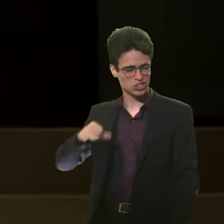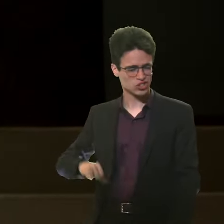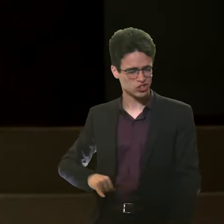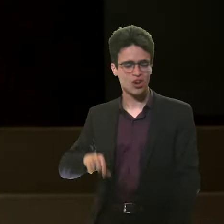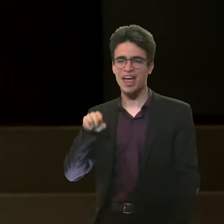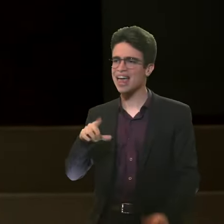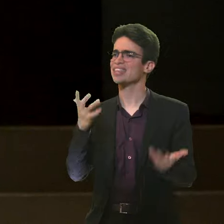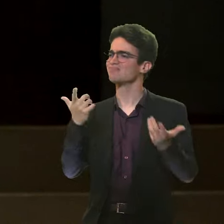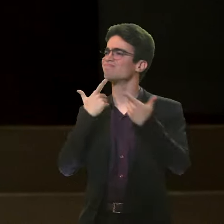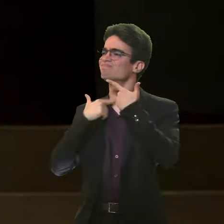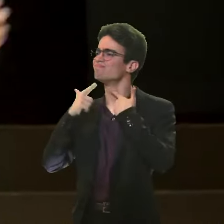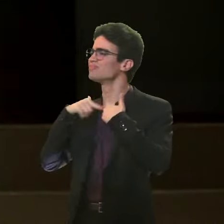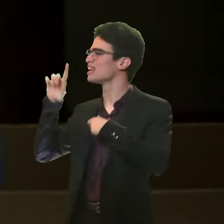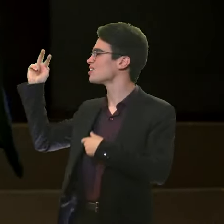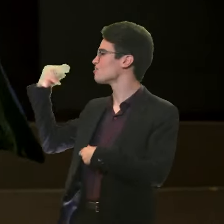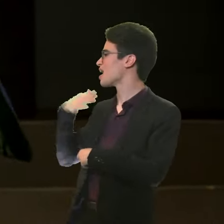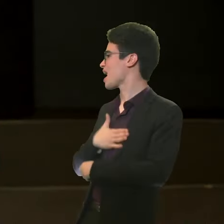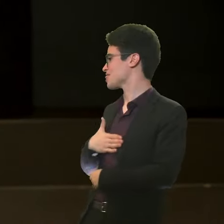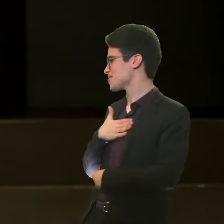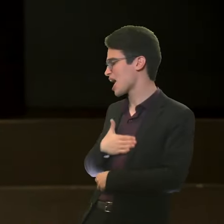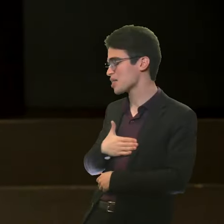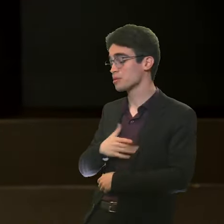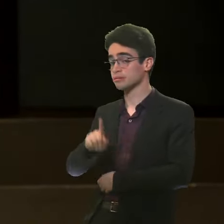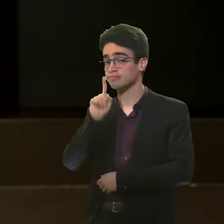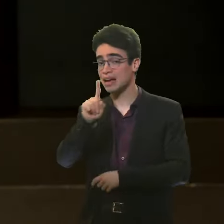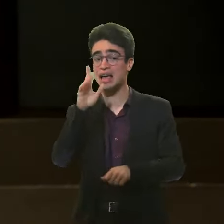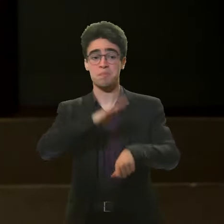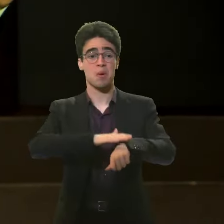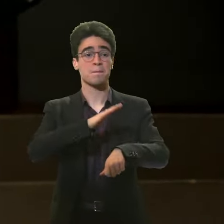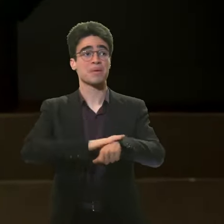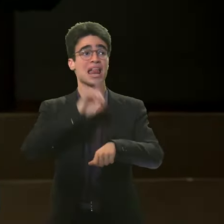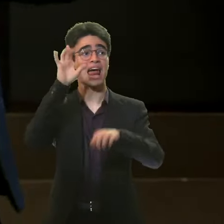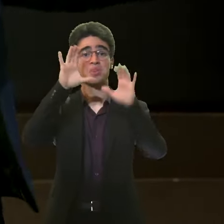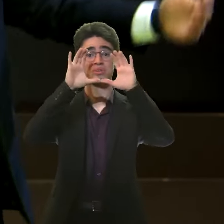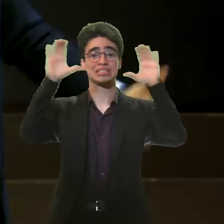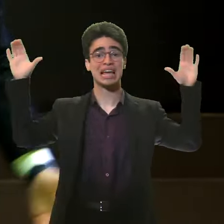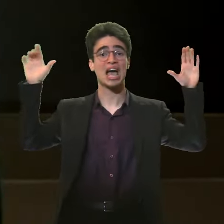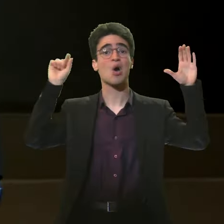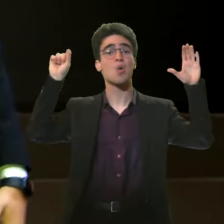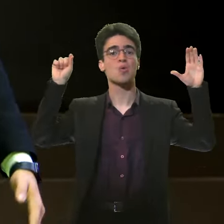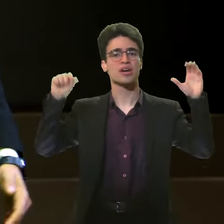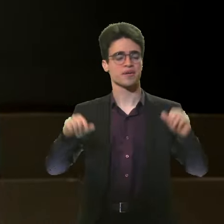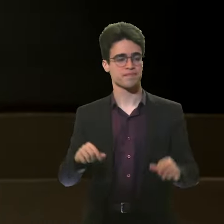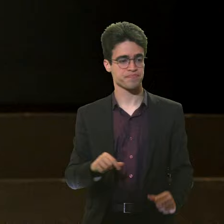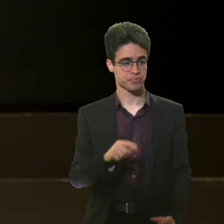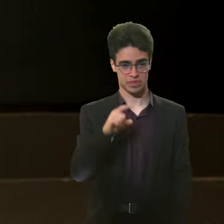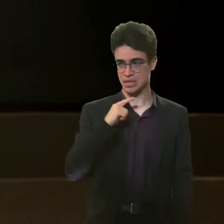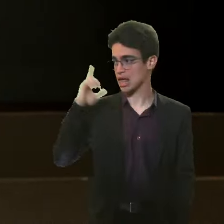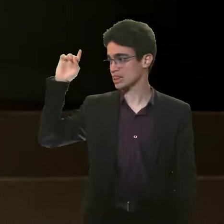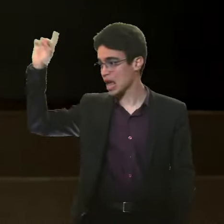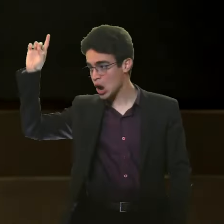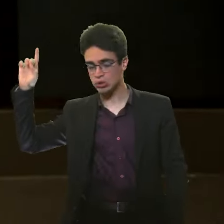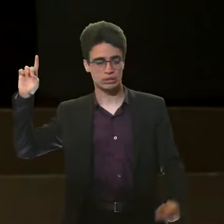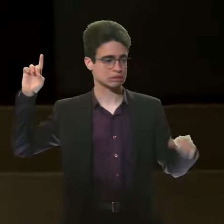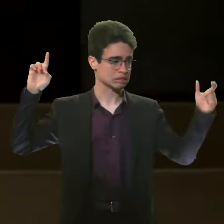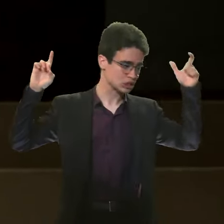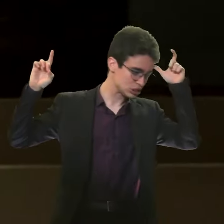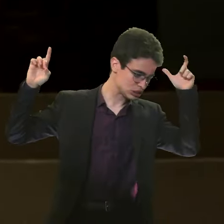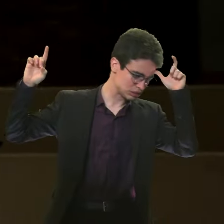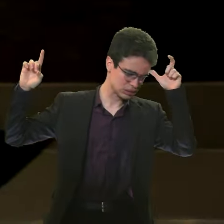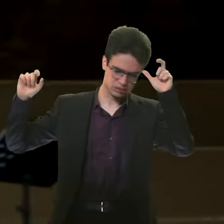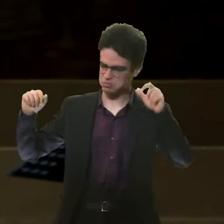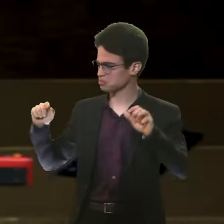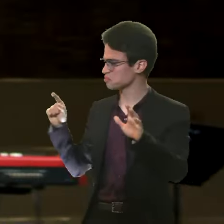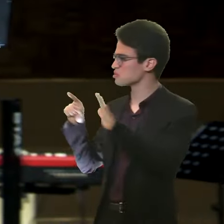em determinado momento, no céu, o diabo se coloca diante de Deus, e ali Deus fala: você viu o meu